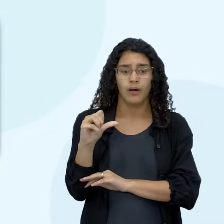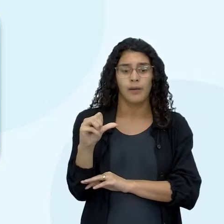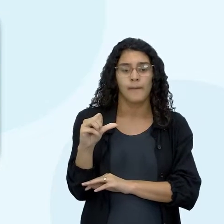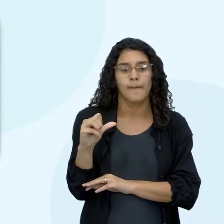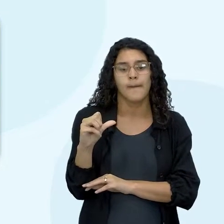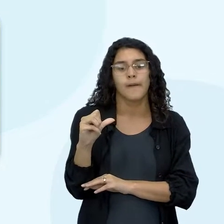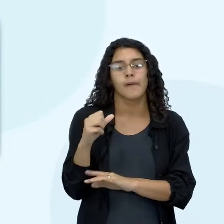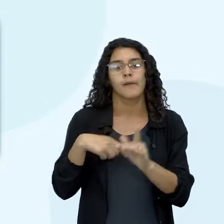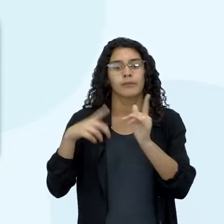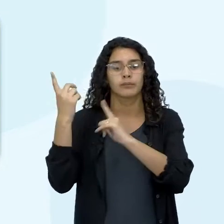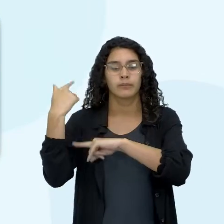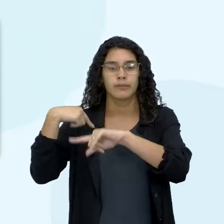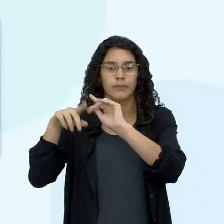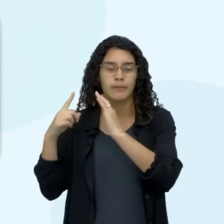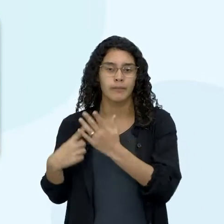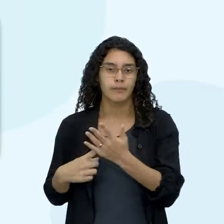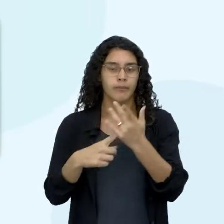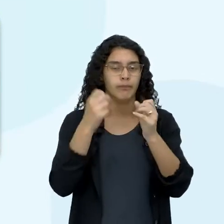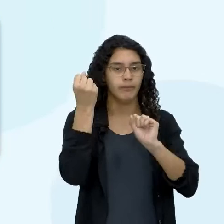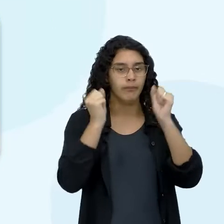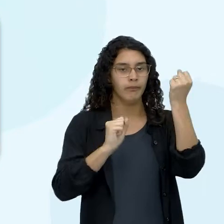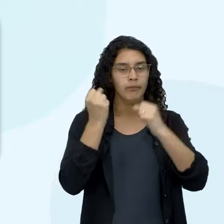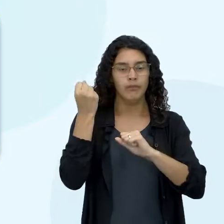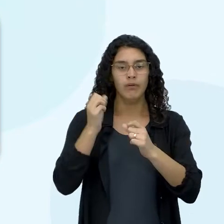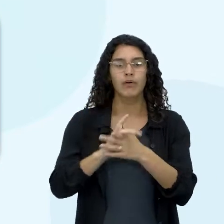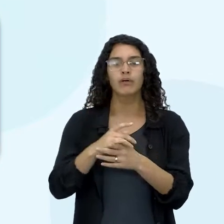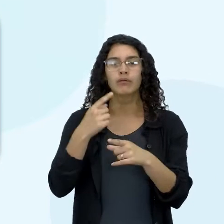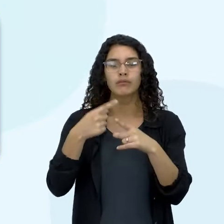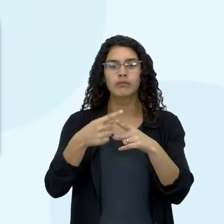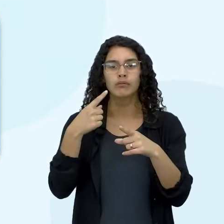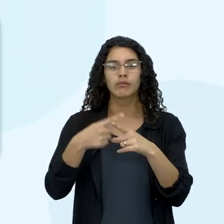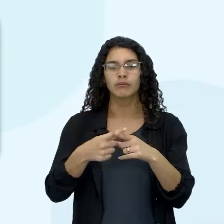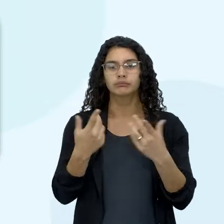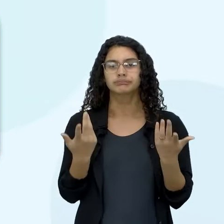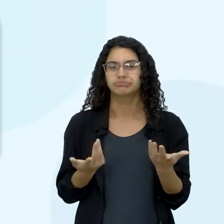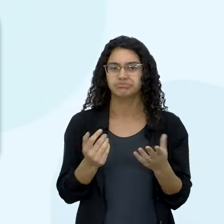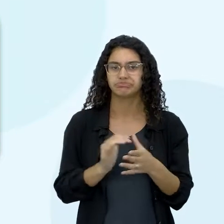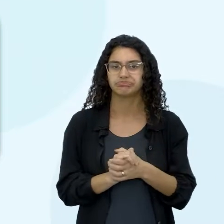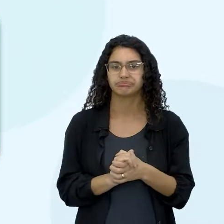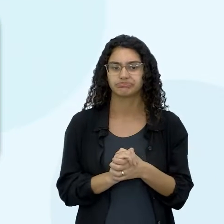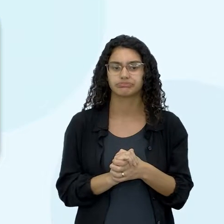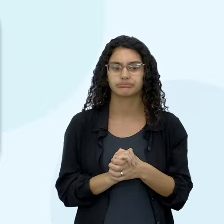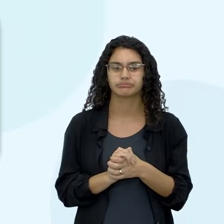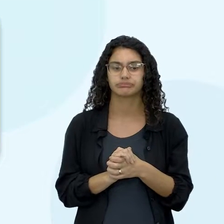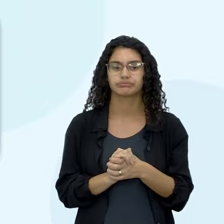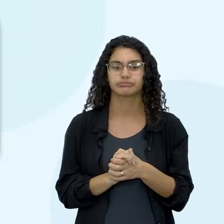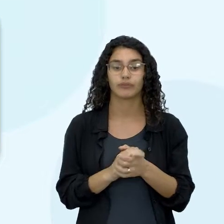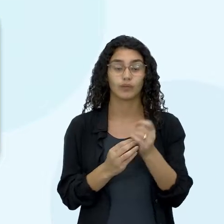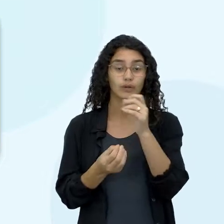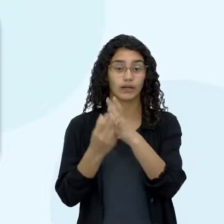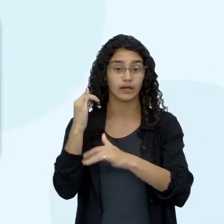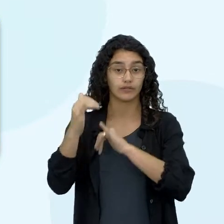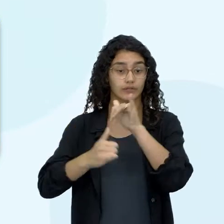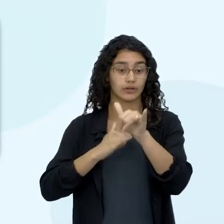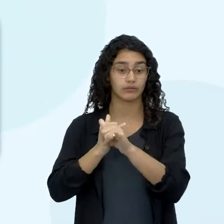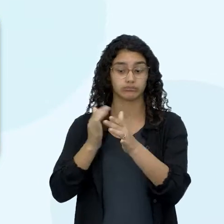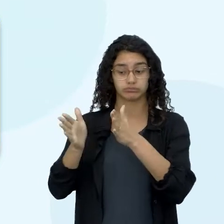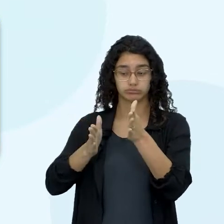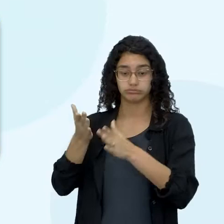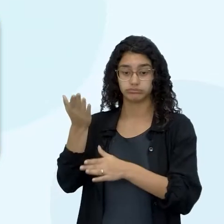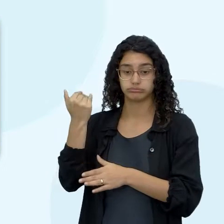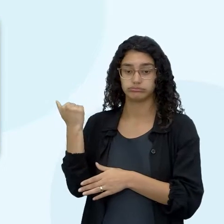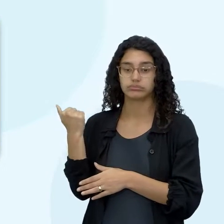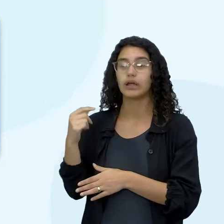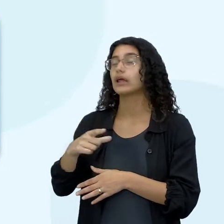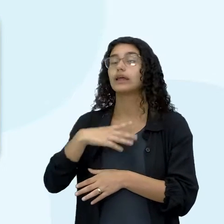a Revolução Tecnológica Industrial. Por quê, prof? Os caras inventaram a internet deles na época. E as